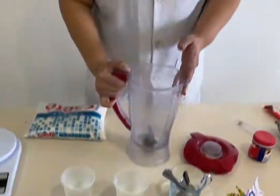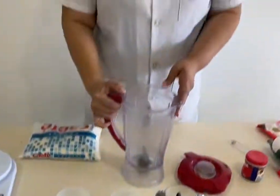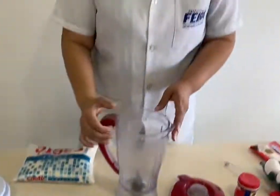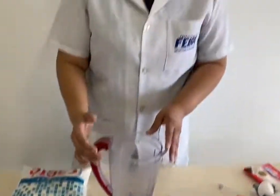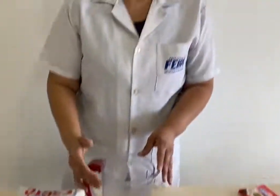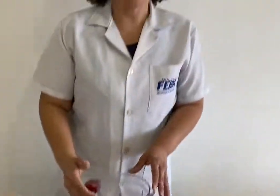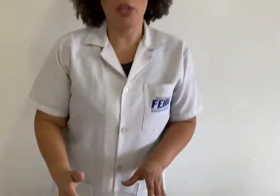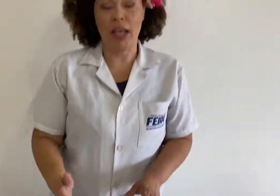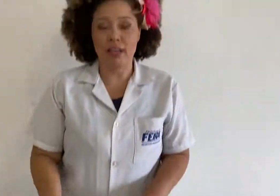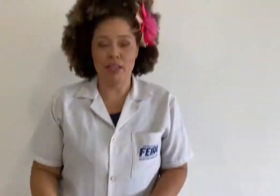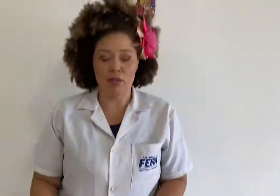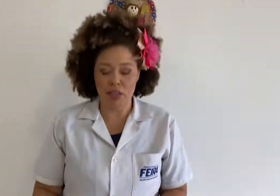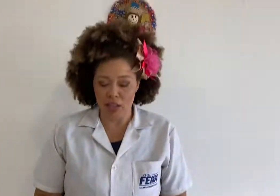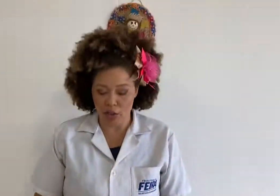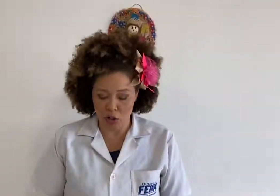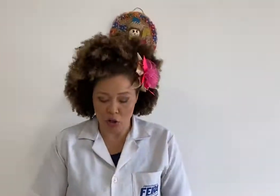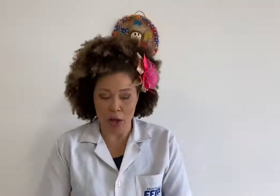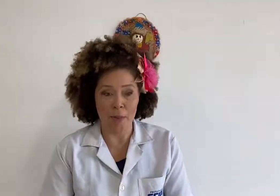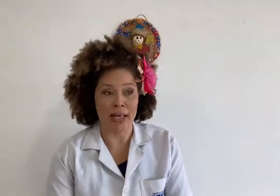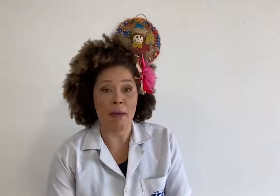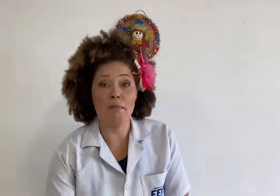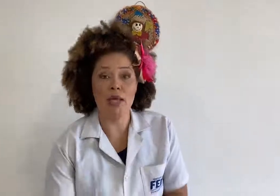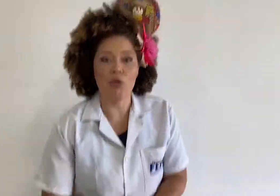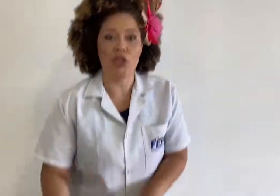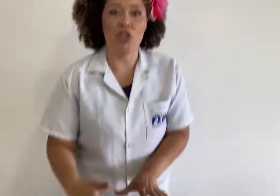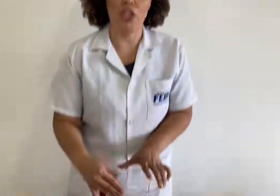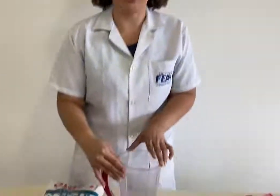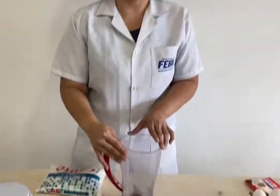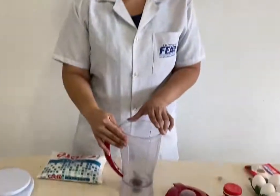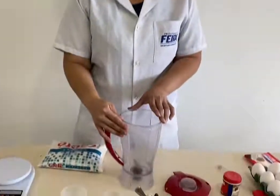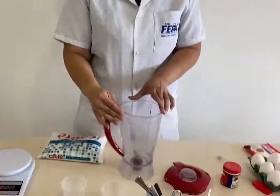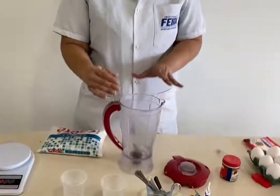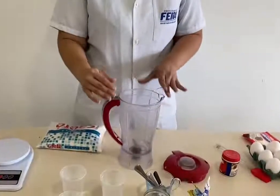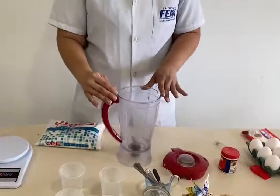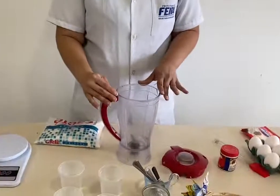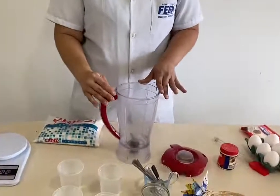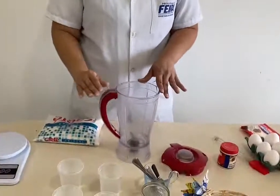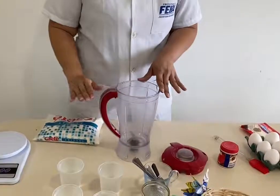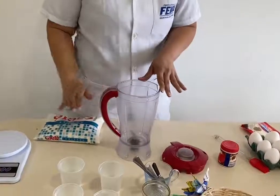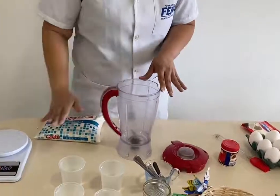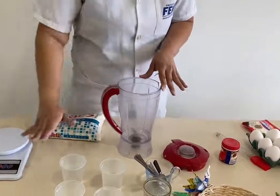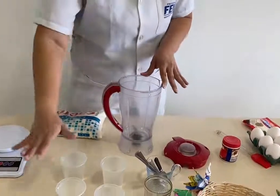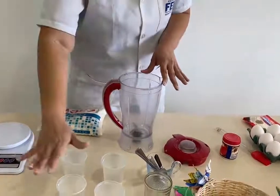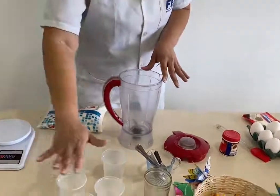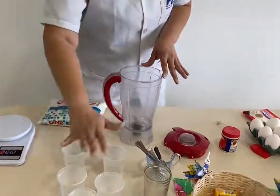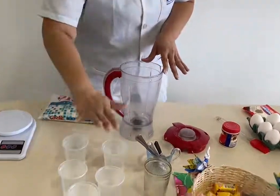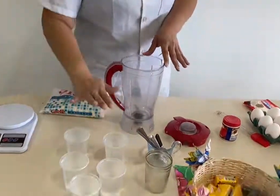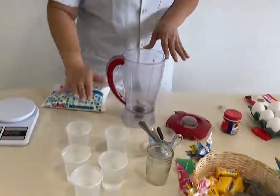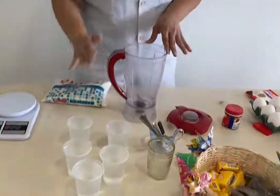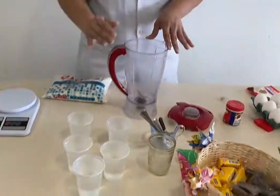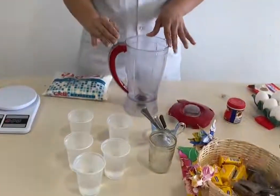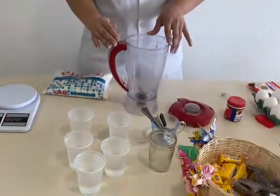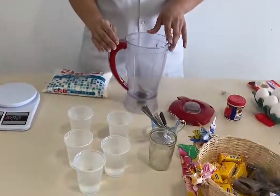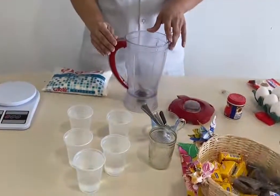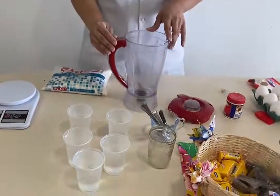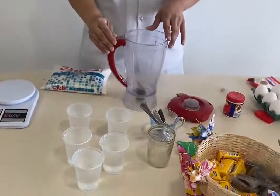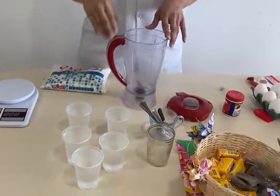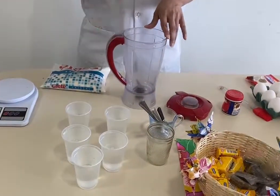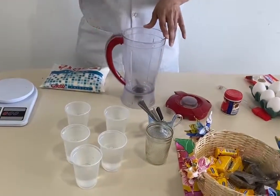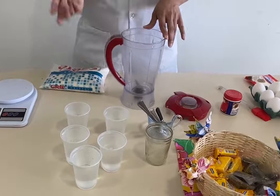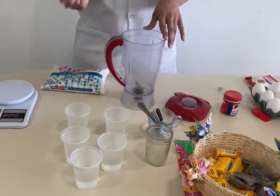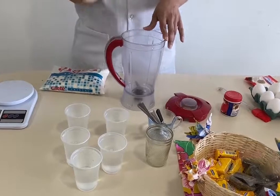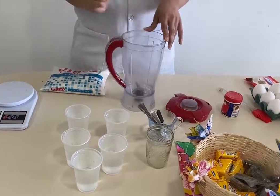cinco copos. O que quer dizer é o seguinte, olha, eu peguei mil que tinha aqui, não foi isso? Mil ml e dividi em cinco copos